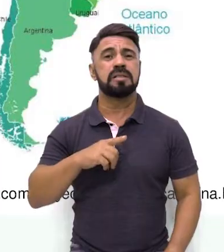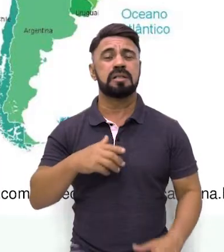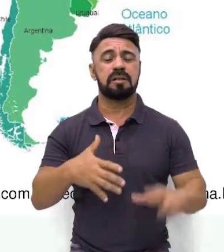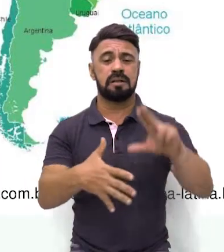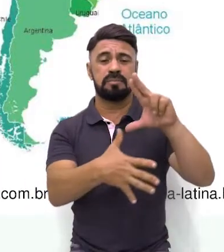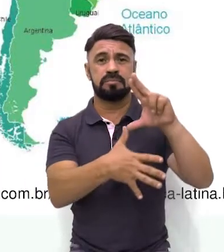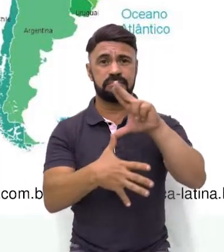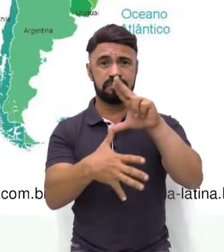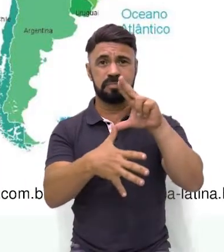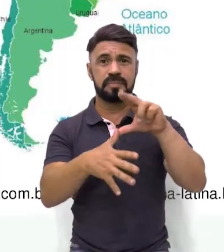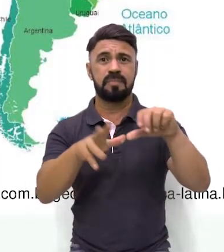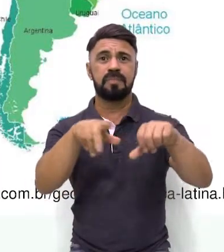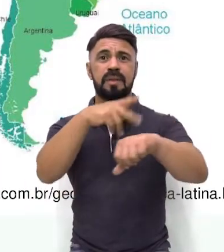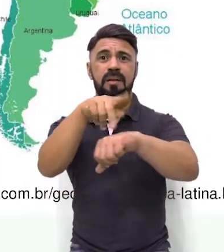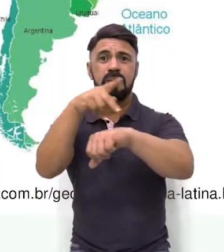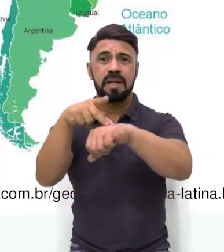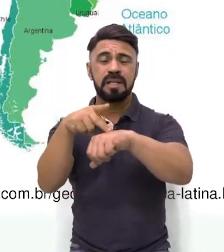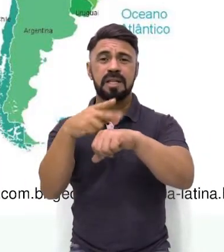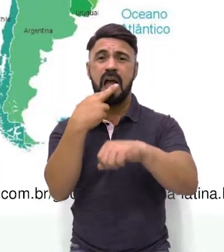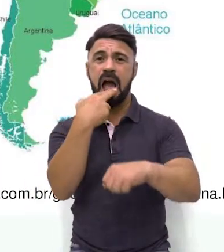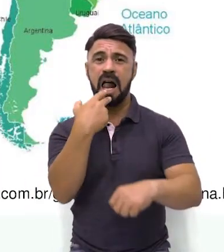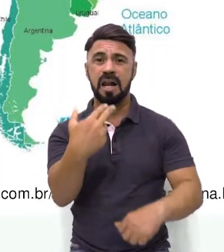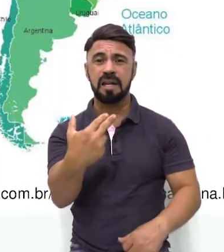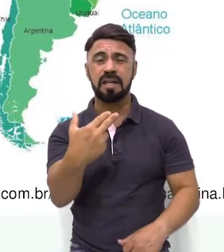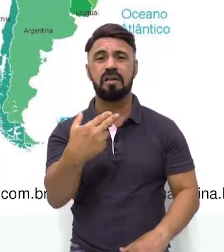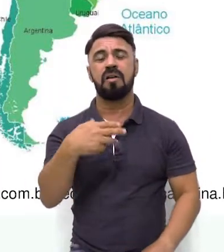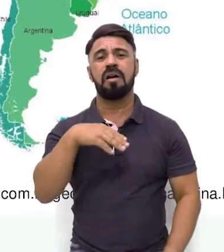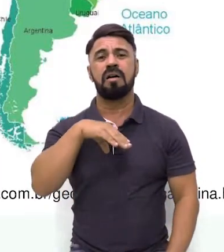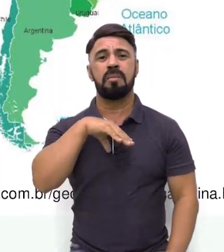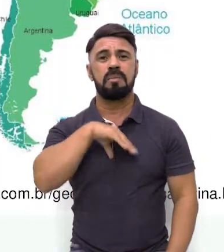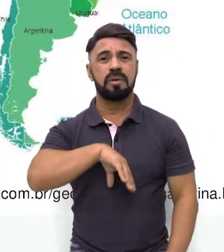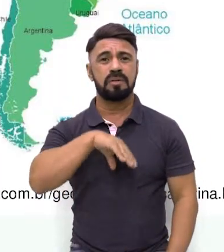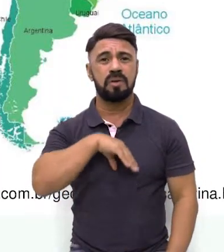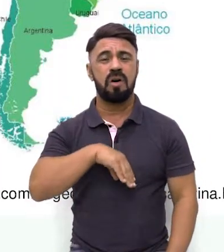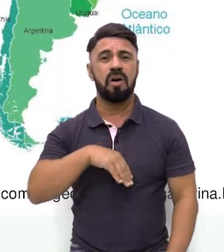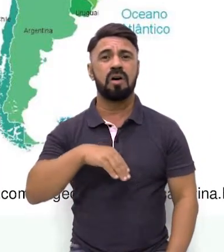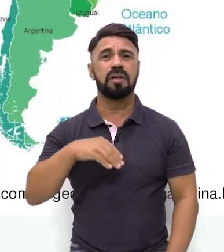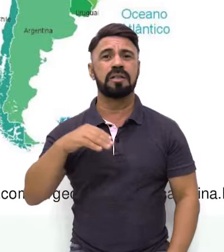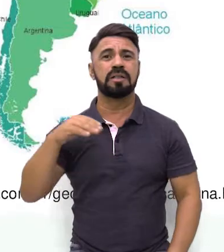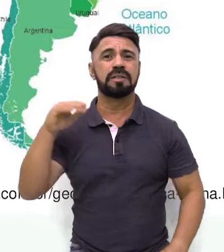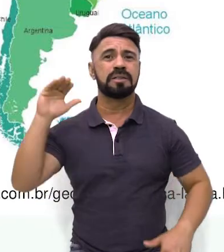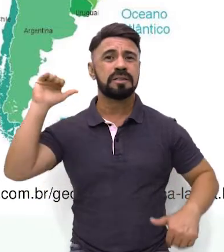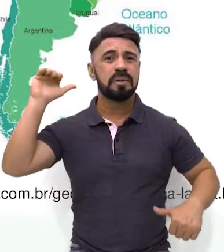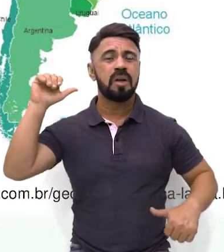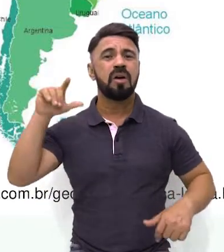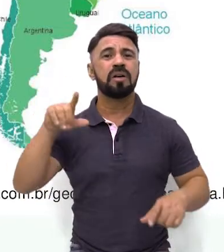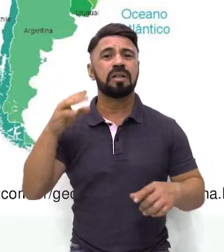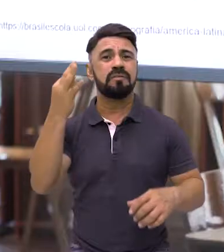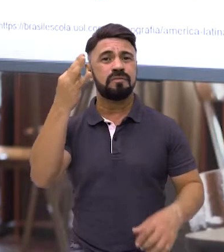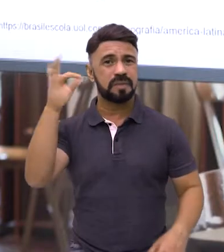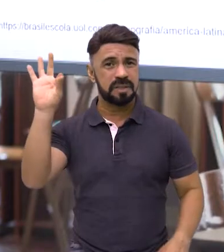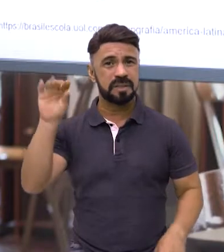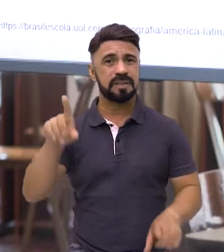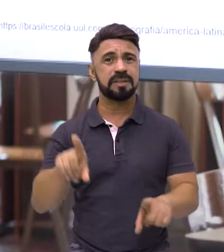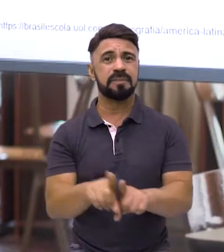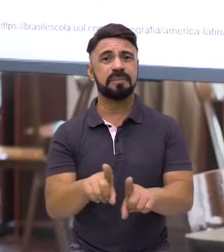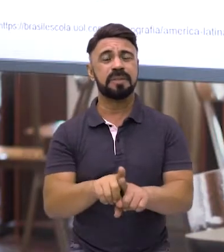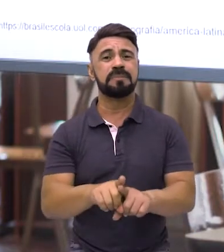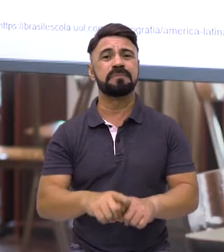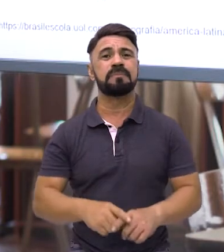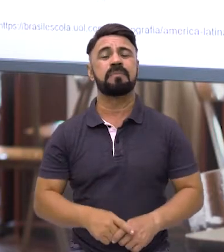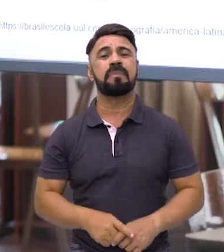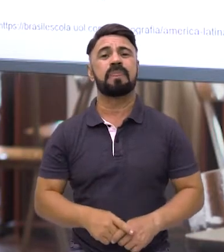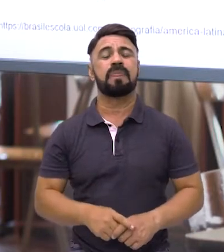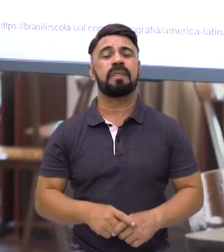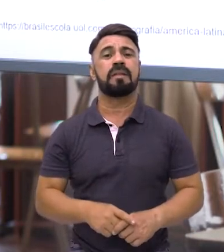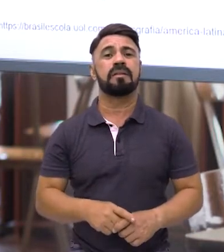dos países que falam a língua portuguesa, espanhola e francesa.